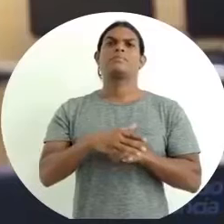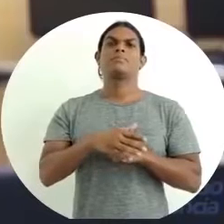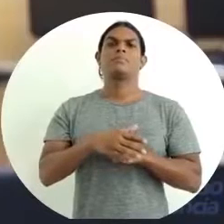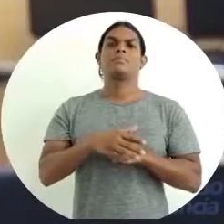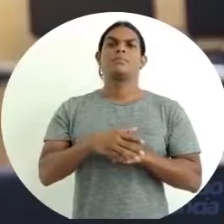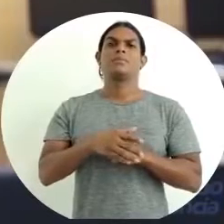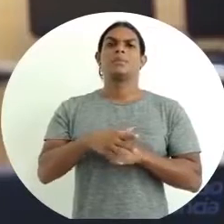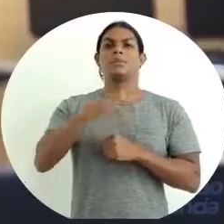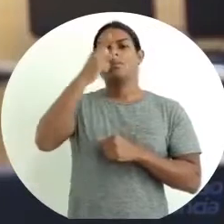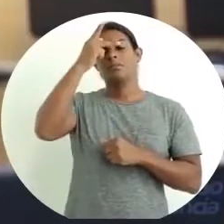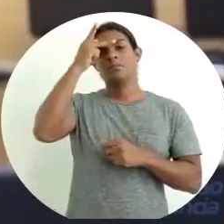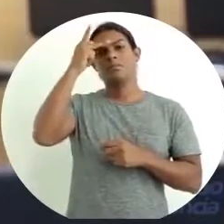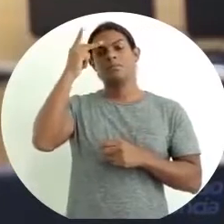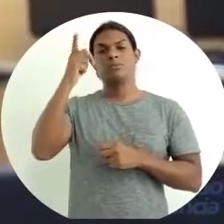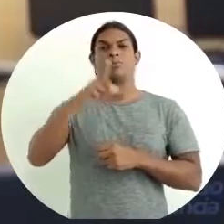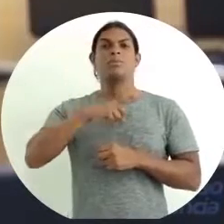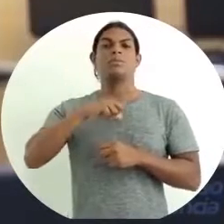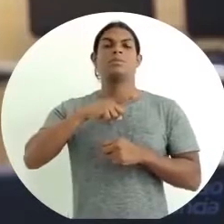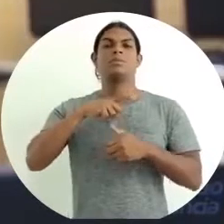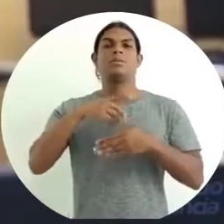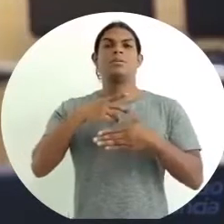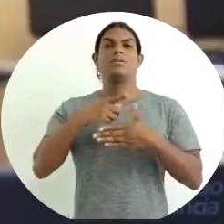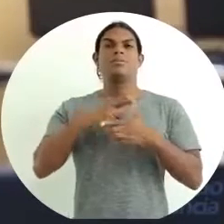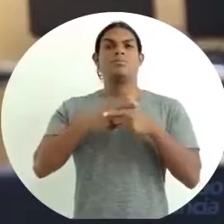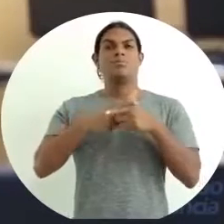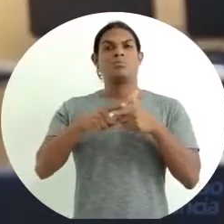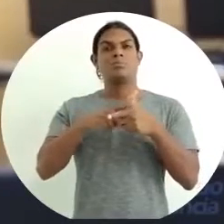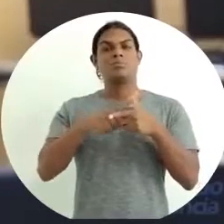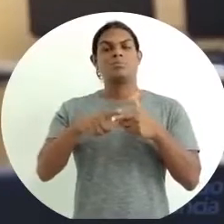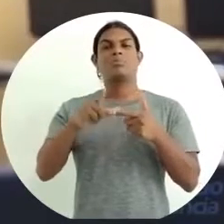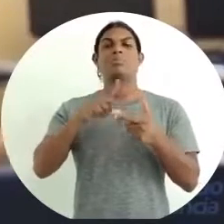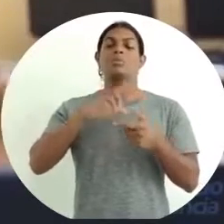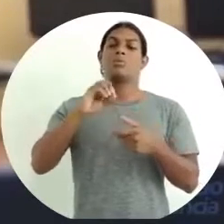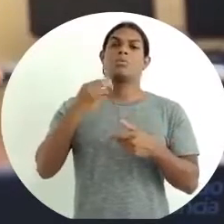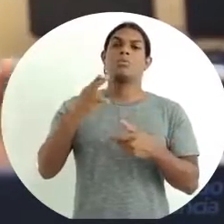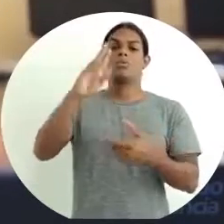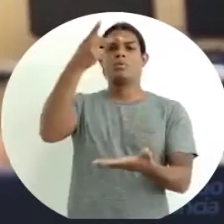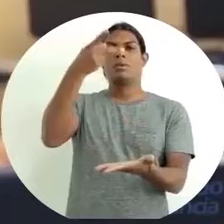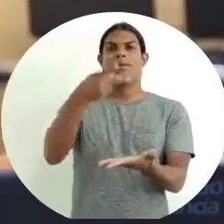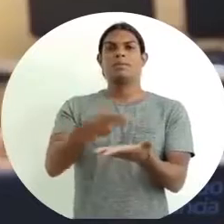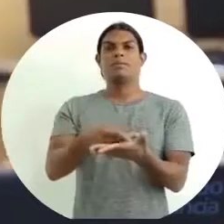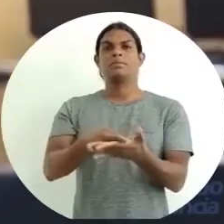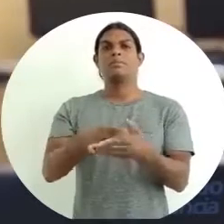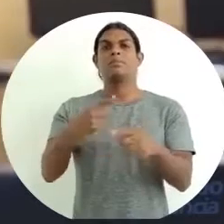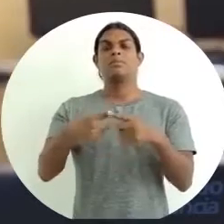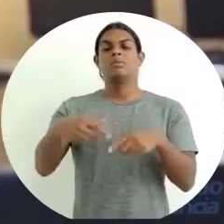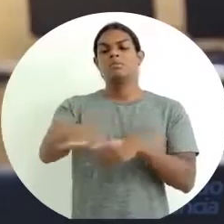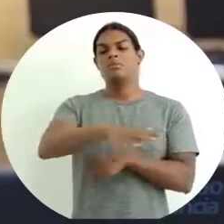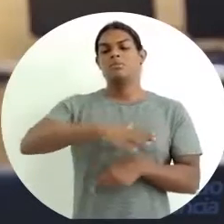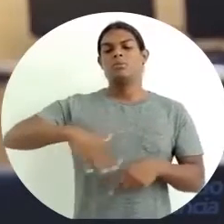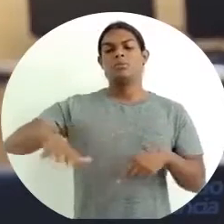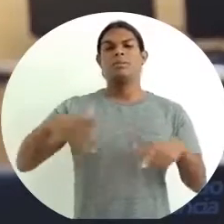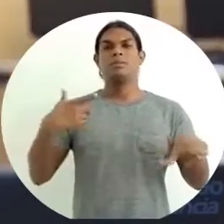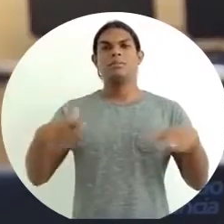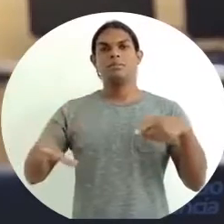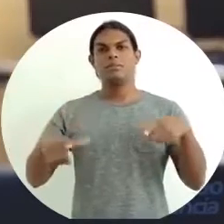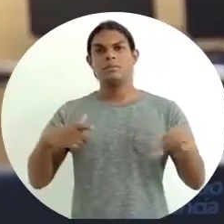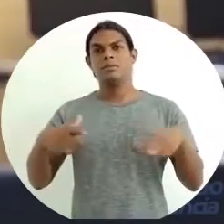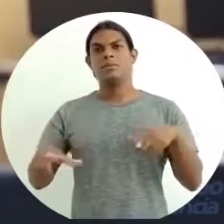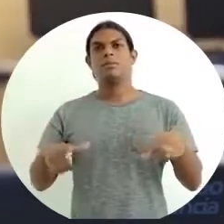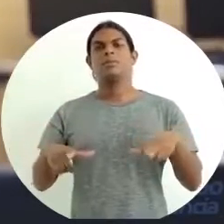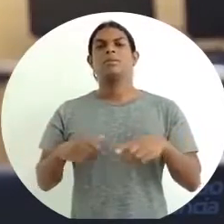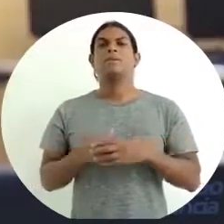profissional, vier o empregador sofrer um acidente em decorrência disso, por conta das condições especiais que o trabalho é